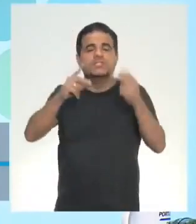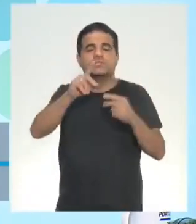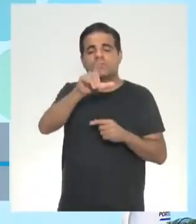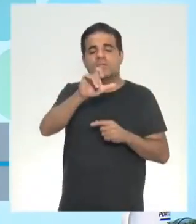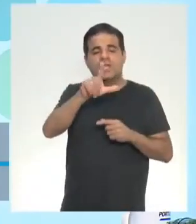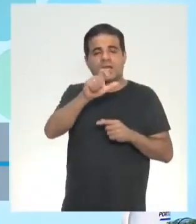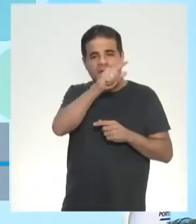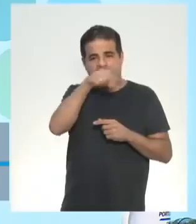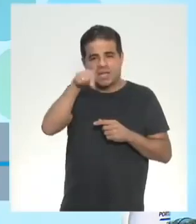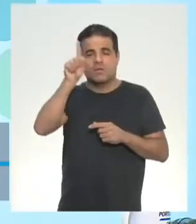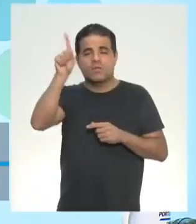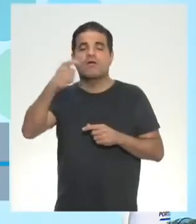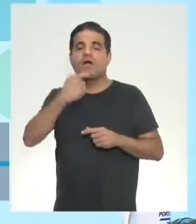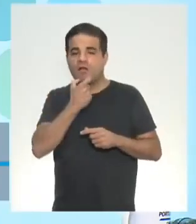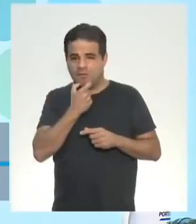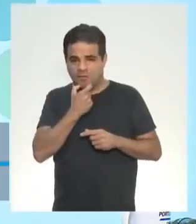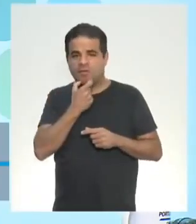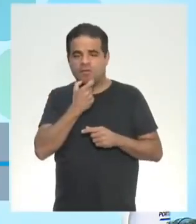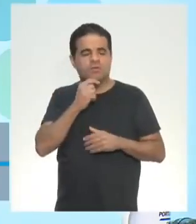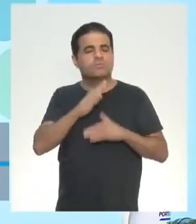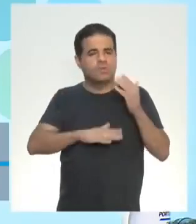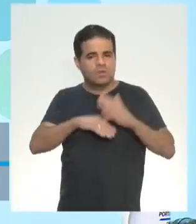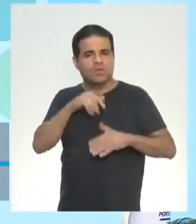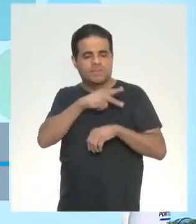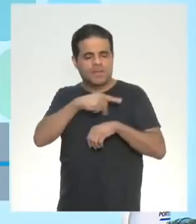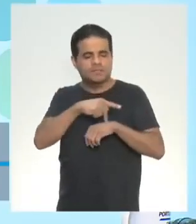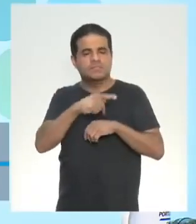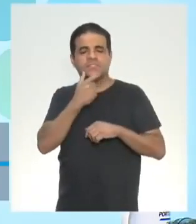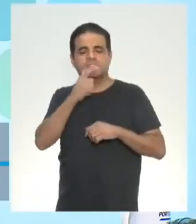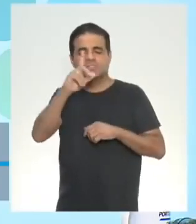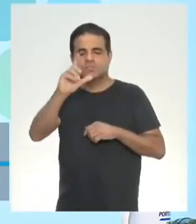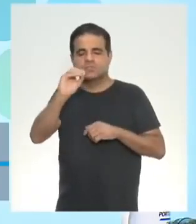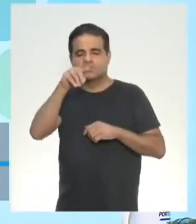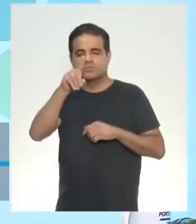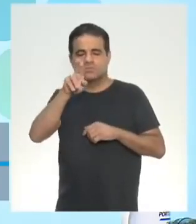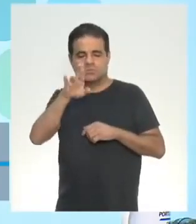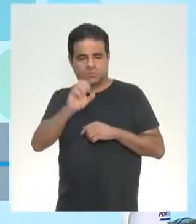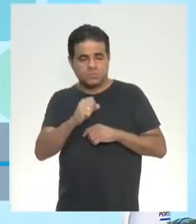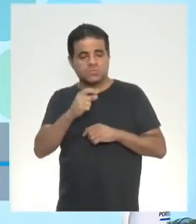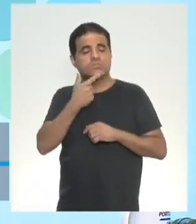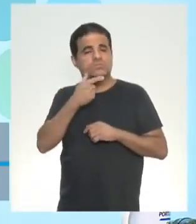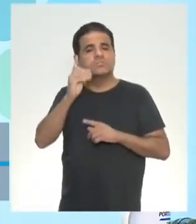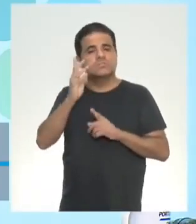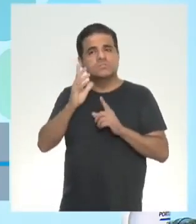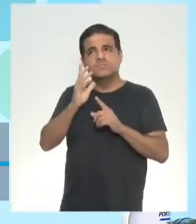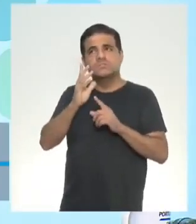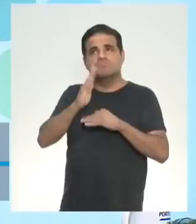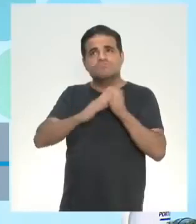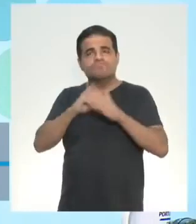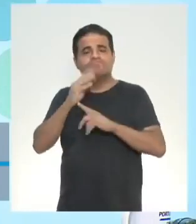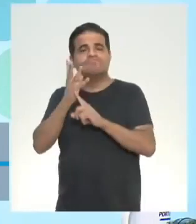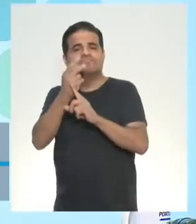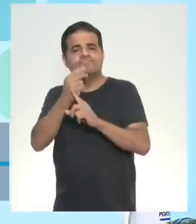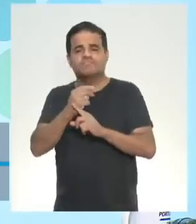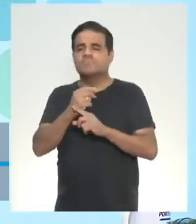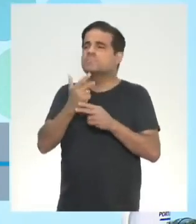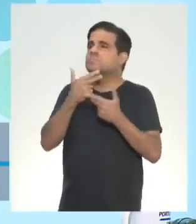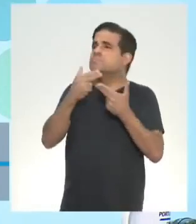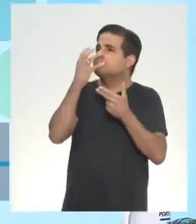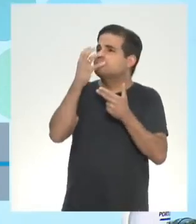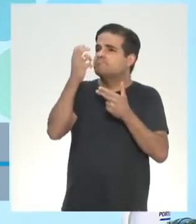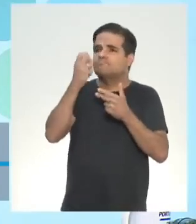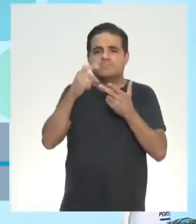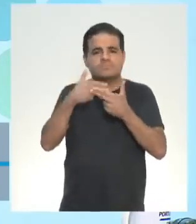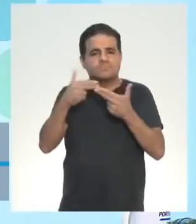em Londres, uma obra de arte. E eu cheguei a falar que era uma versão assim romantizada